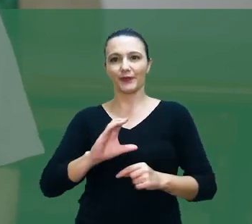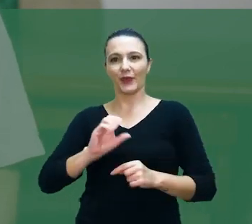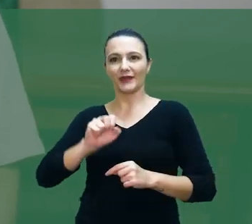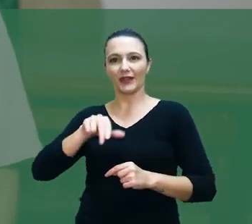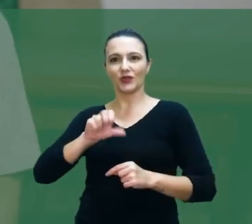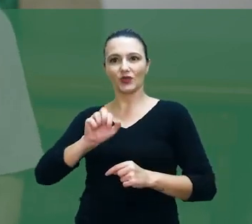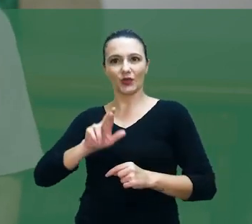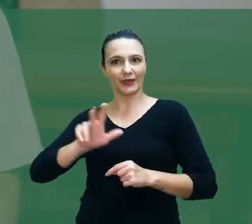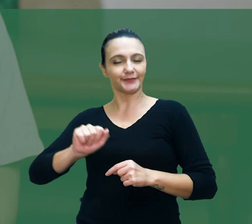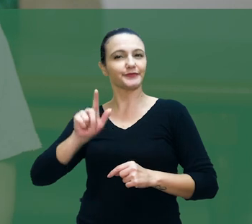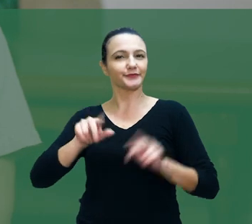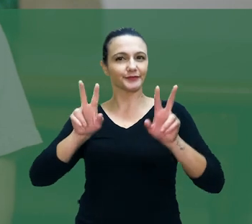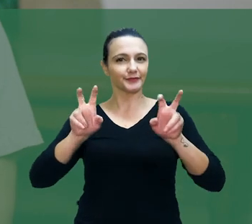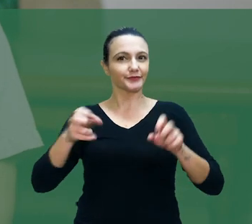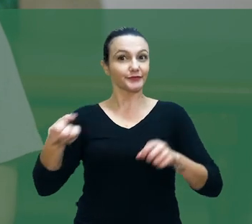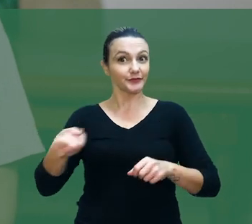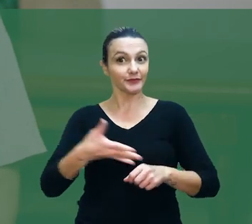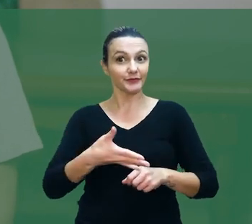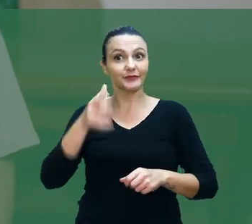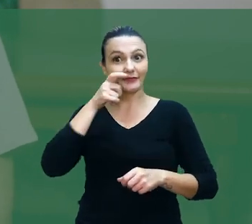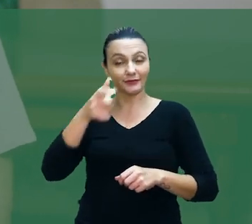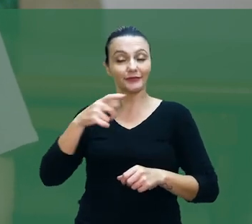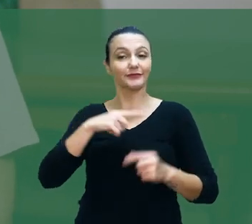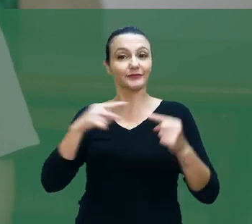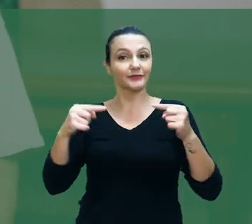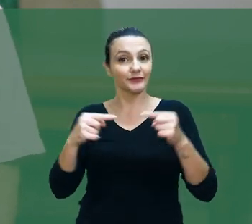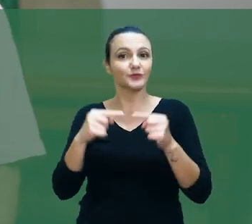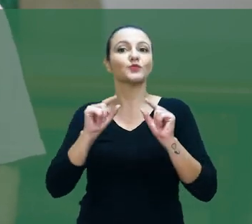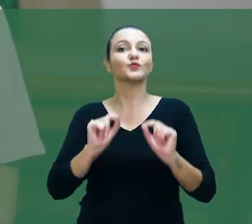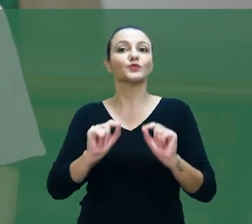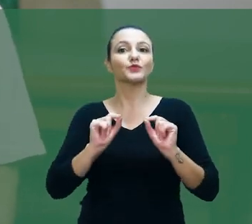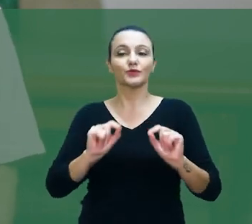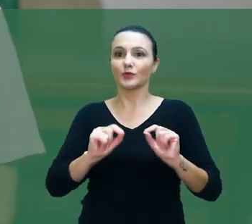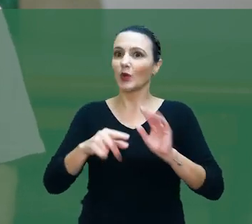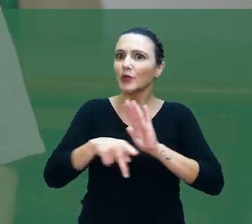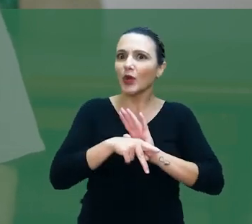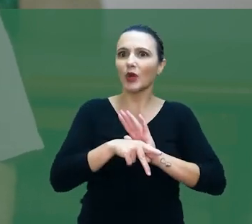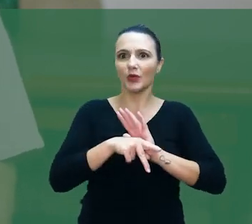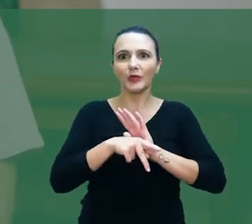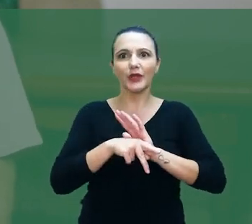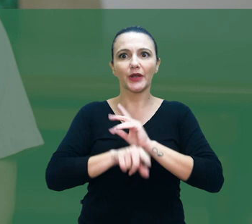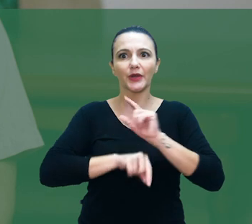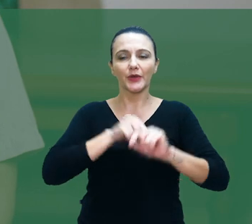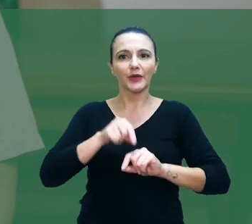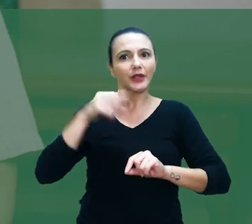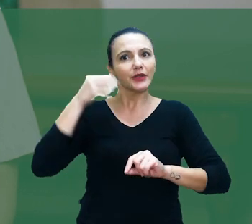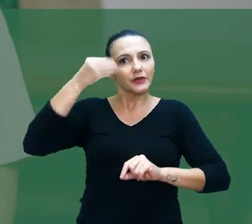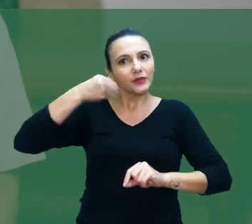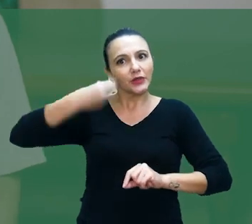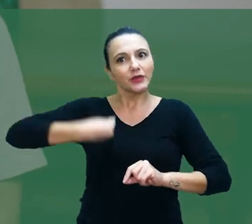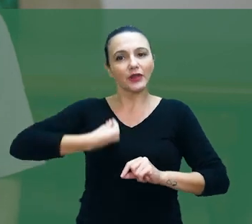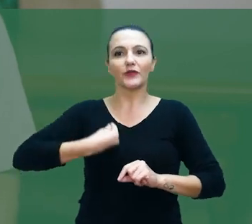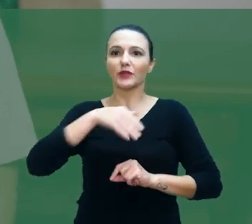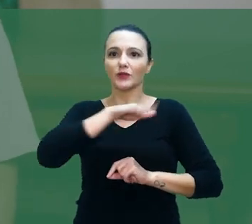bastante atual, bastante interessante, ele tem a ver bastante com a própria realidade dos alunos, dos jovens